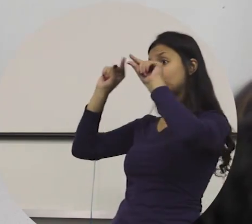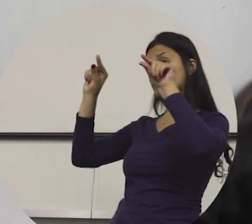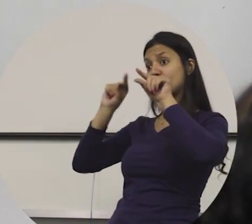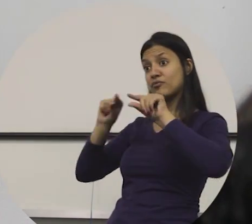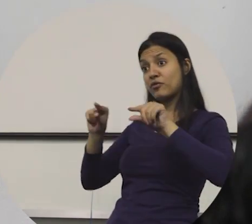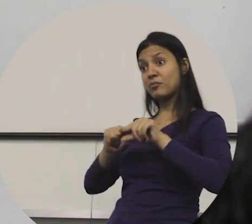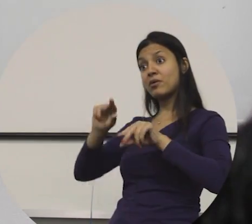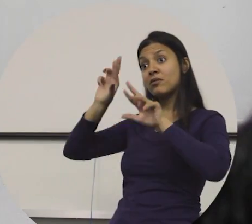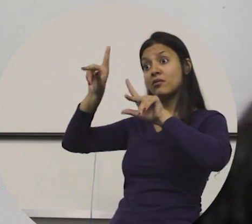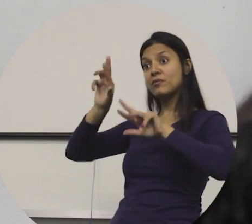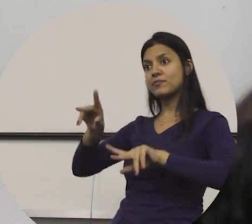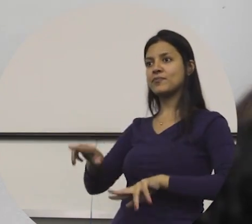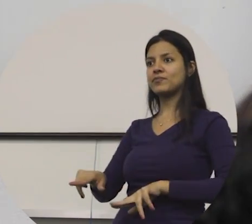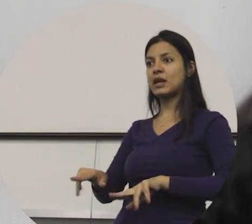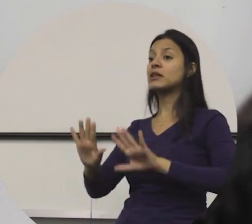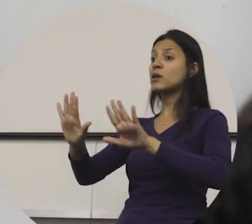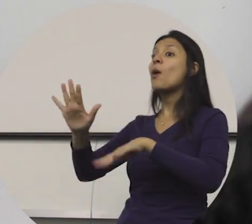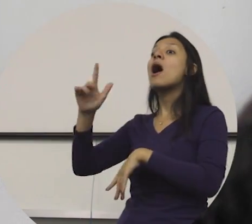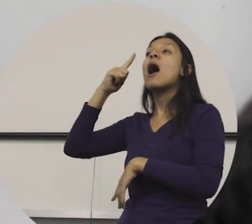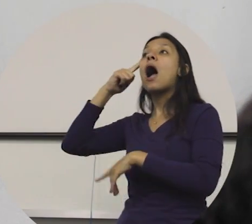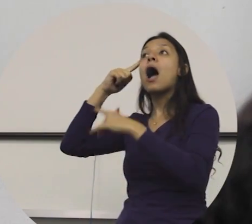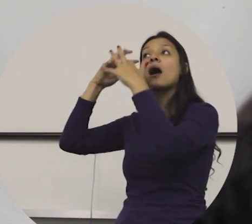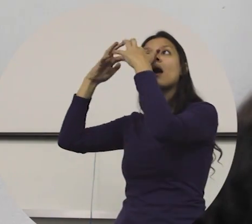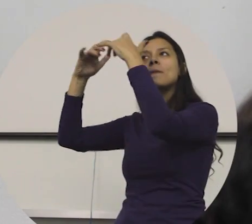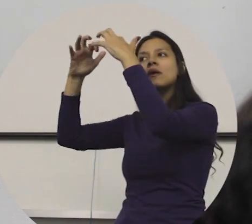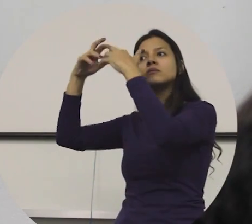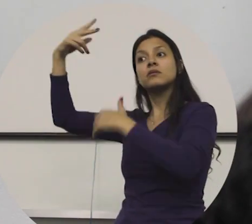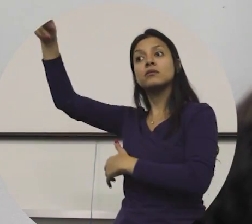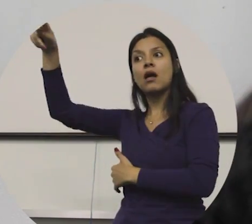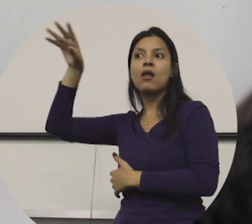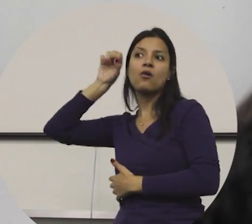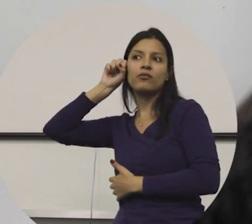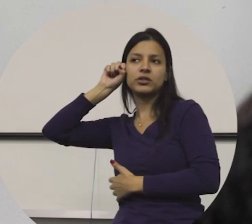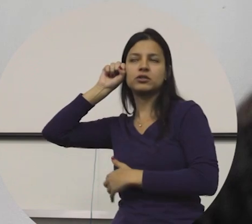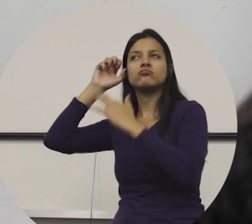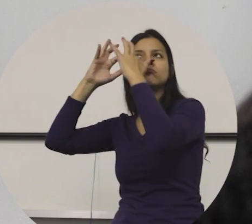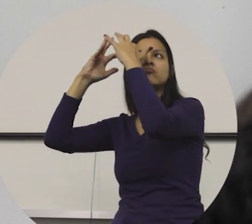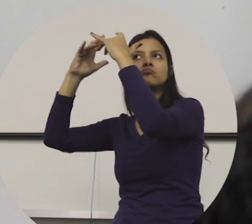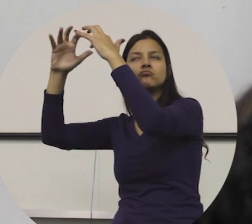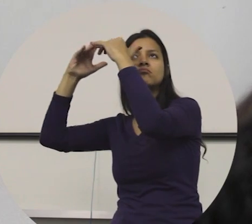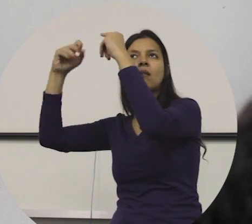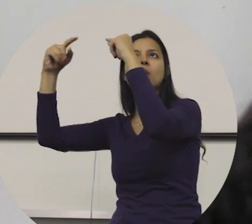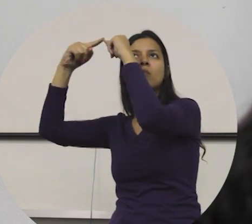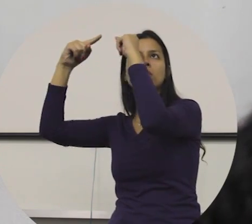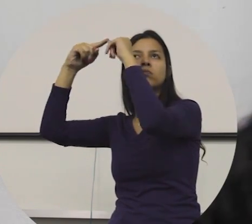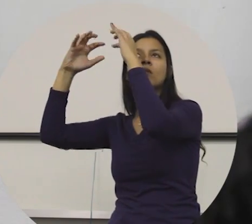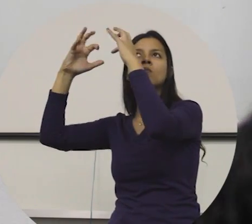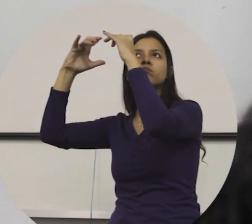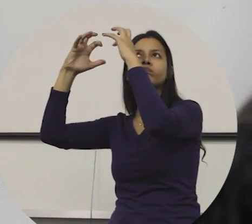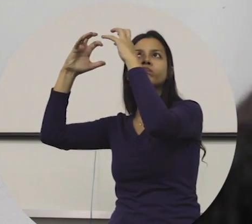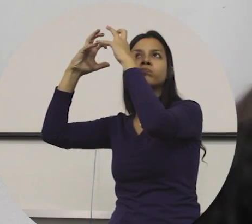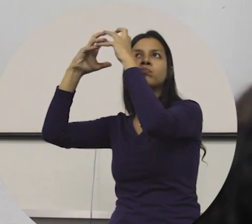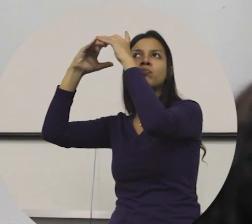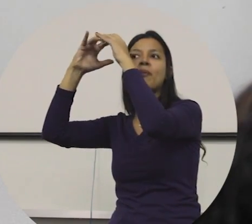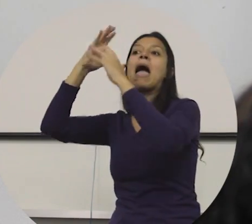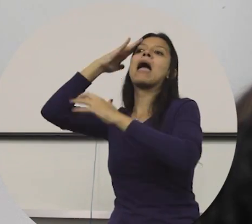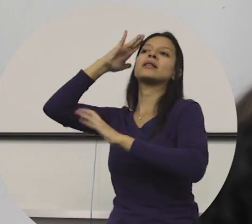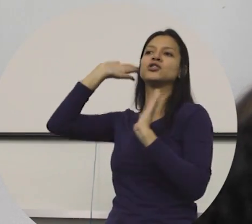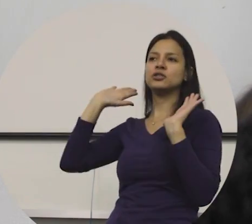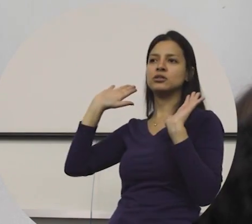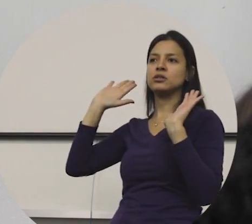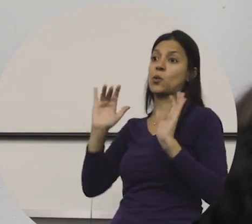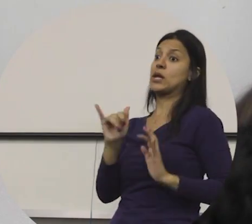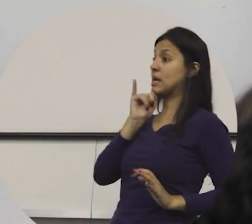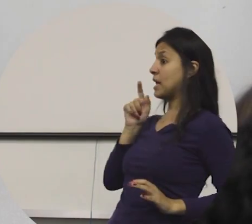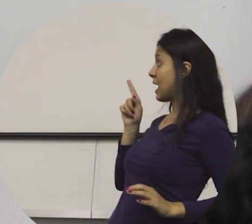A cabeça vai funcionar dessa forma, a cabeça da pessoa ouvinte. Então, ela vai precisar, como isso aqui é uma